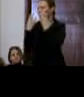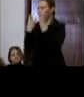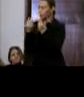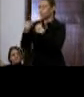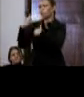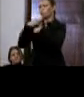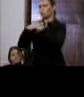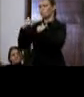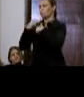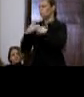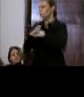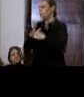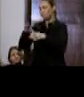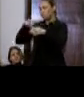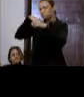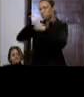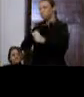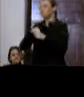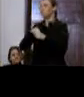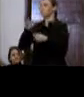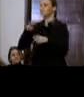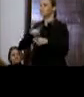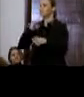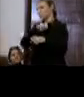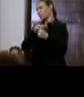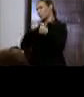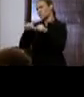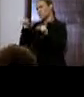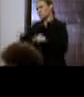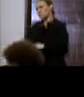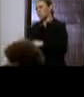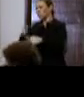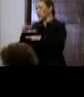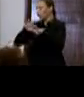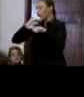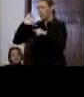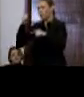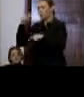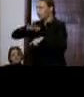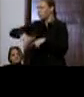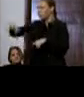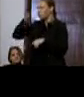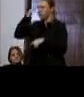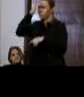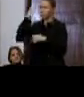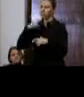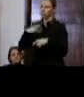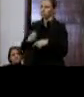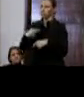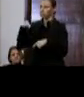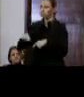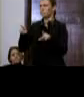carinhosa aos membros do Ministério Público do Trabalho que estão aqui. E, é claro, a todos que estão aqui conosco, representantes da sociedade